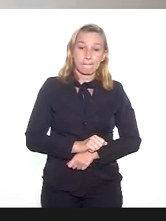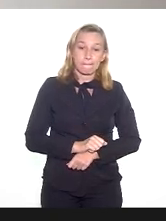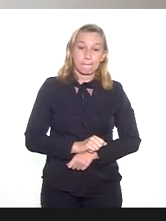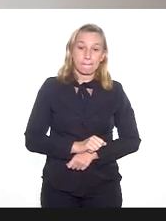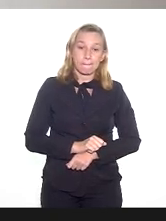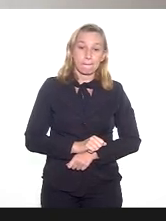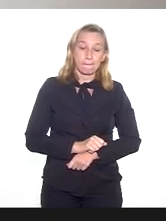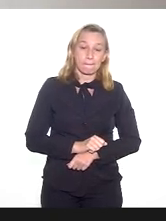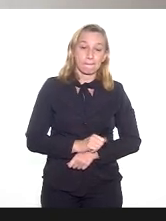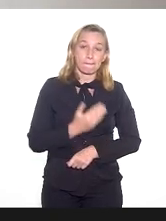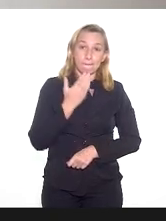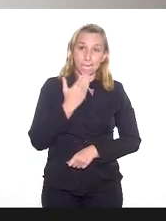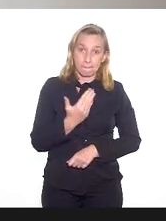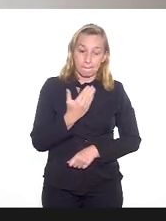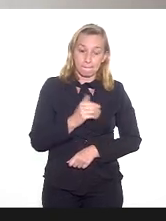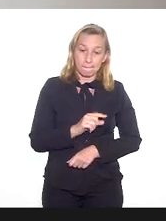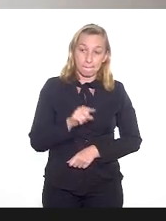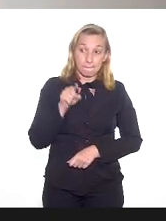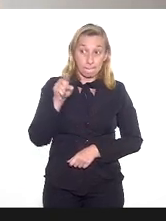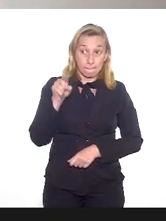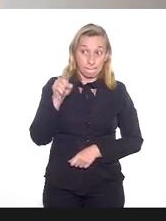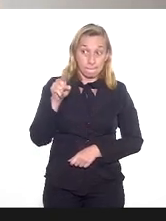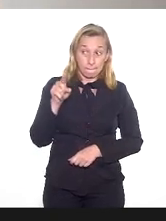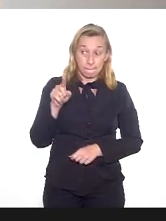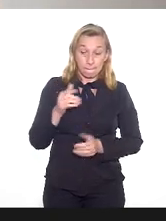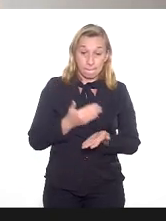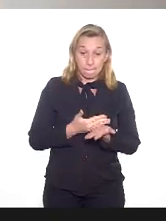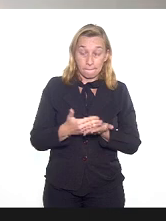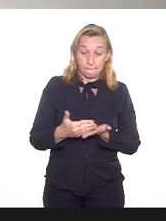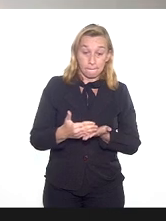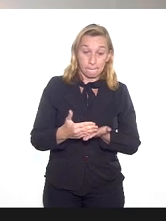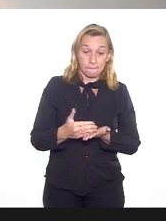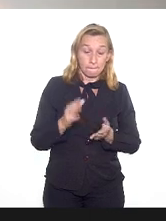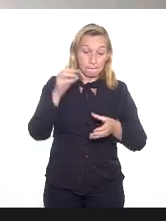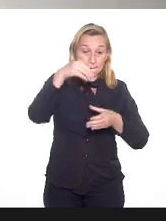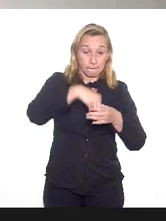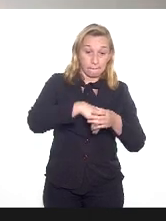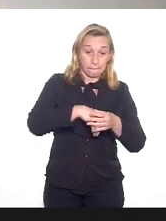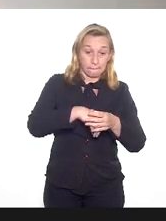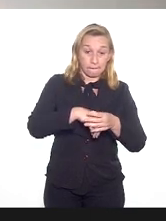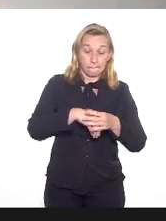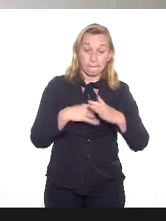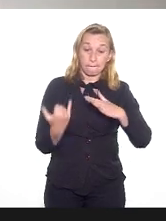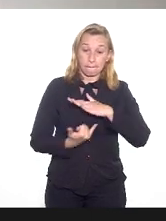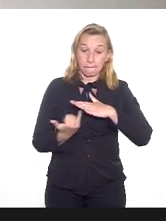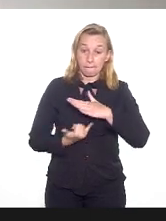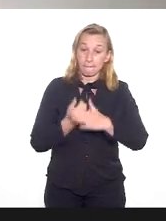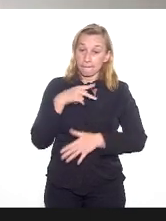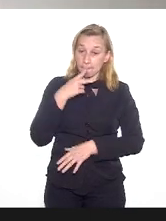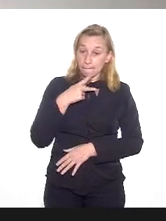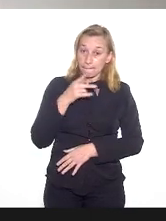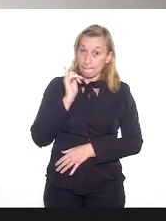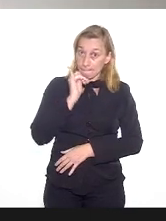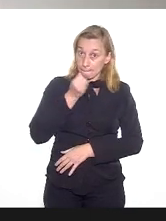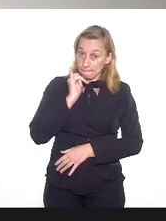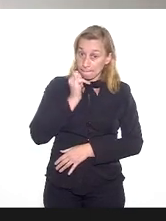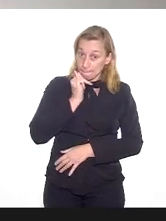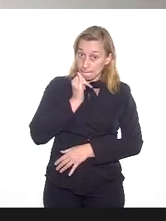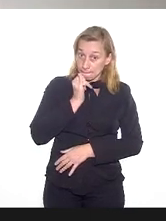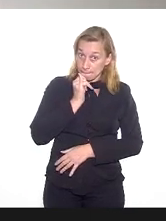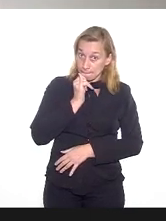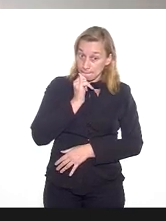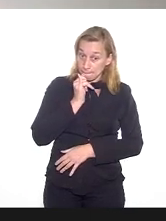queria sugerir que lá no cabeçalho, dentre as instituições citadas para o relatório ser remetido, para